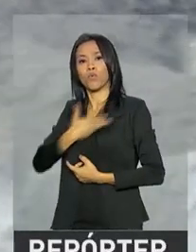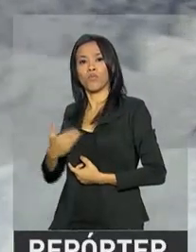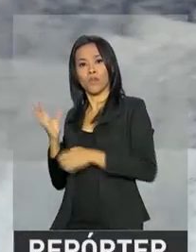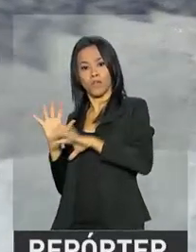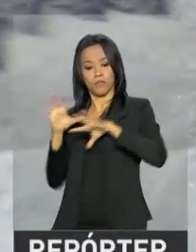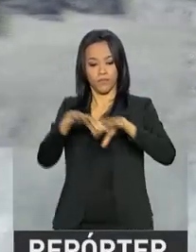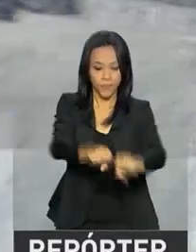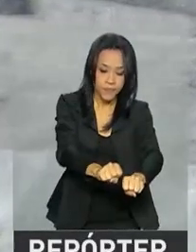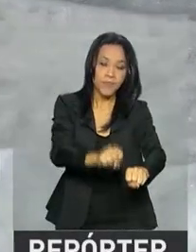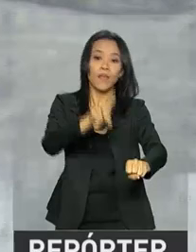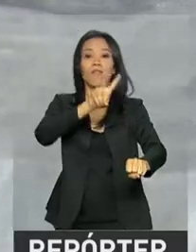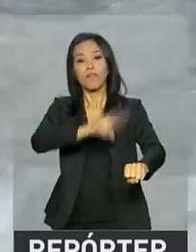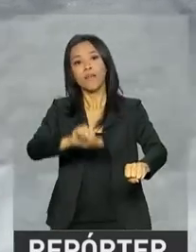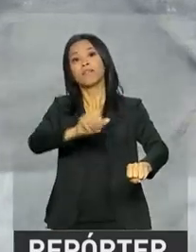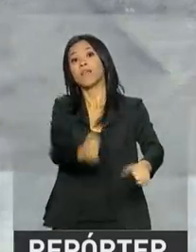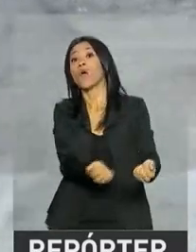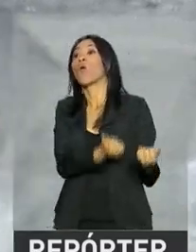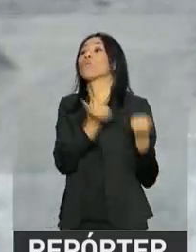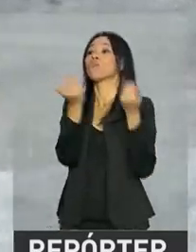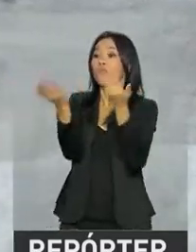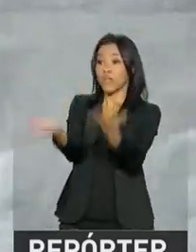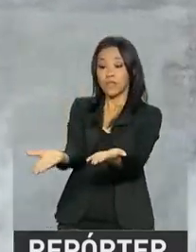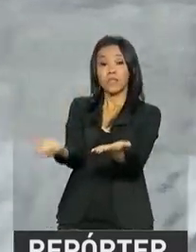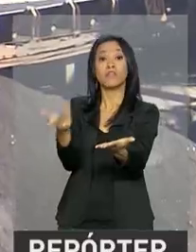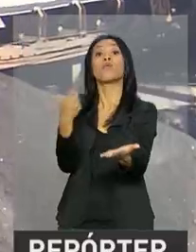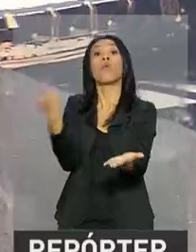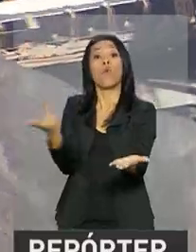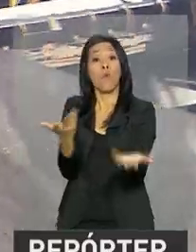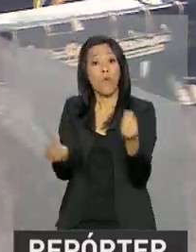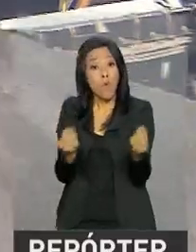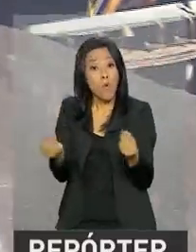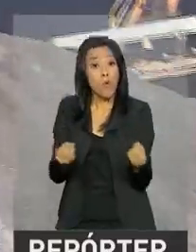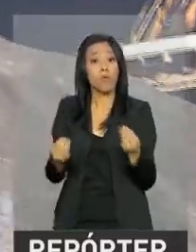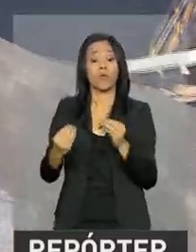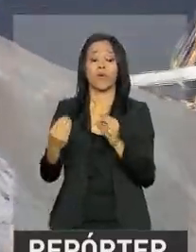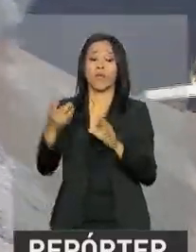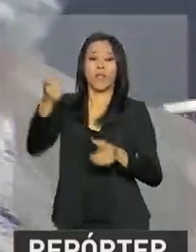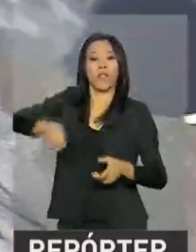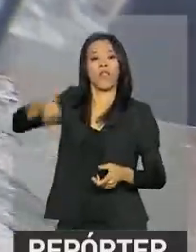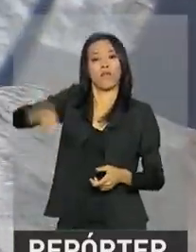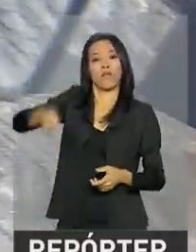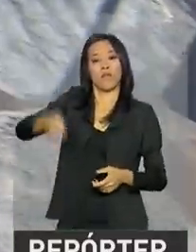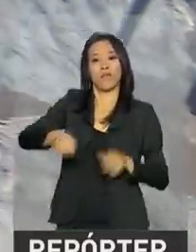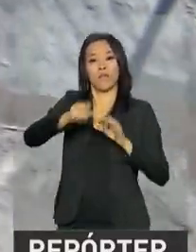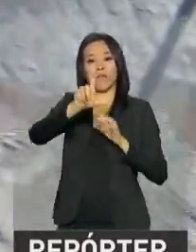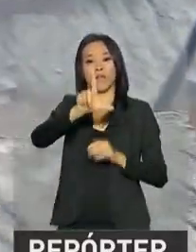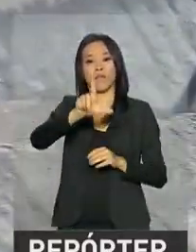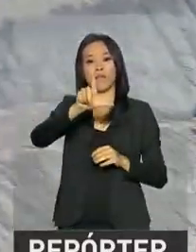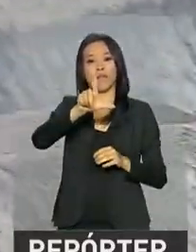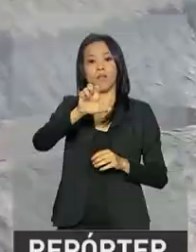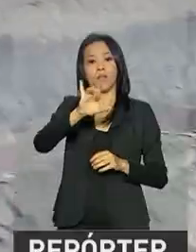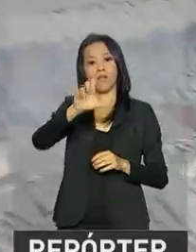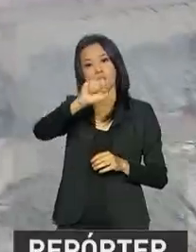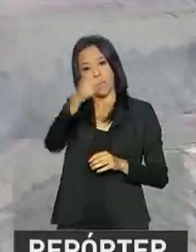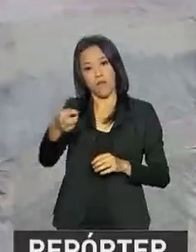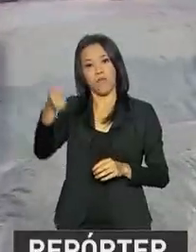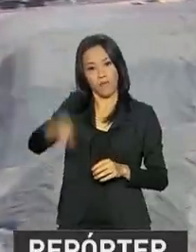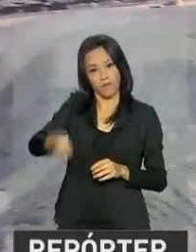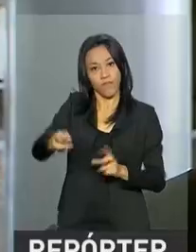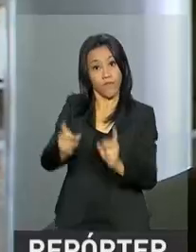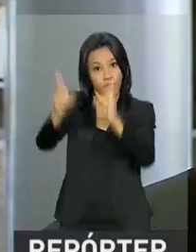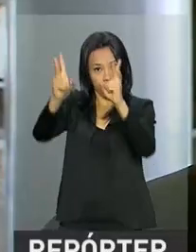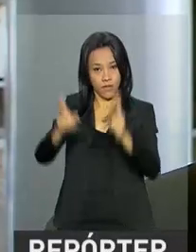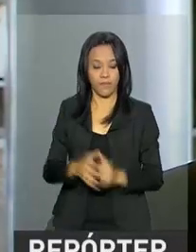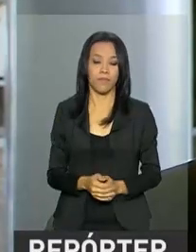automaticamente oferecidas ao mercado via licitação e esses leilões vão pagar bônus pela venda de direitos minerários